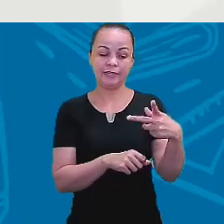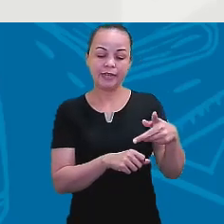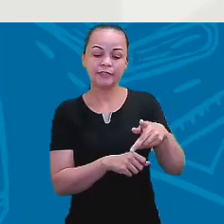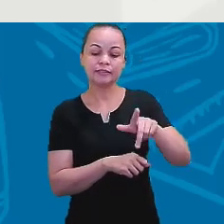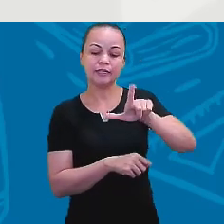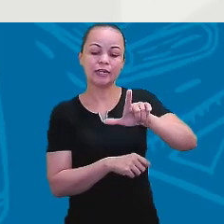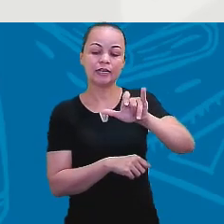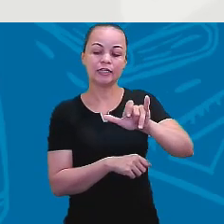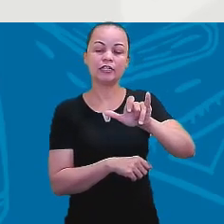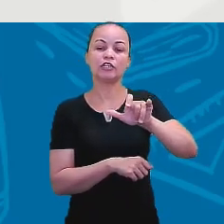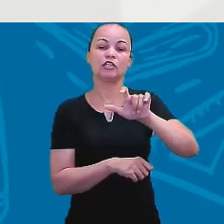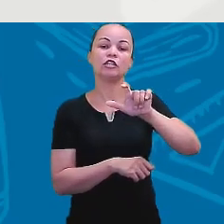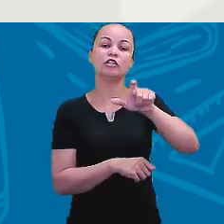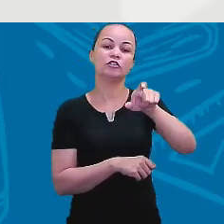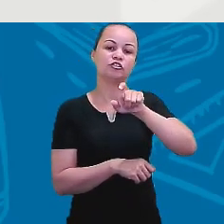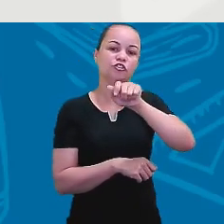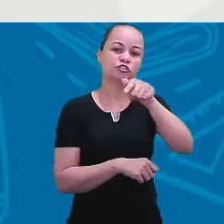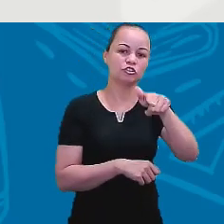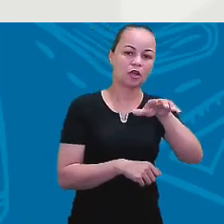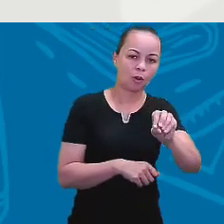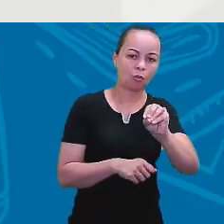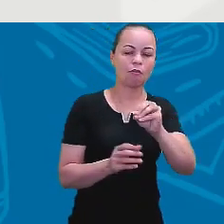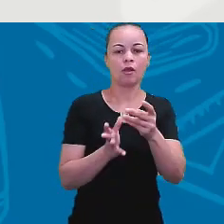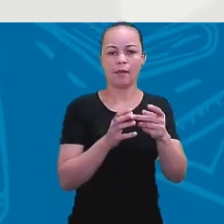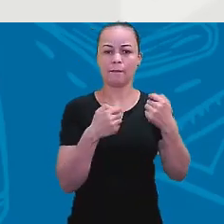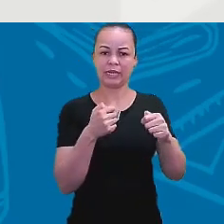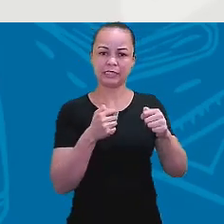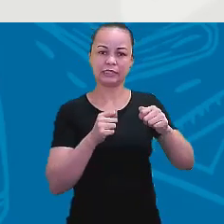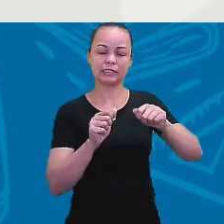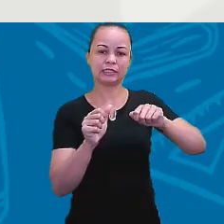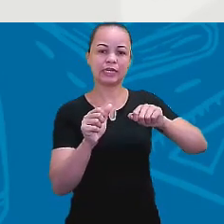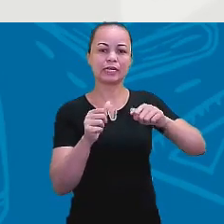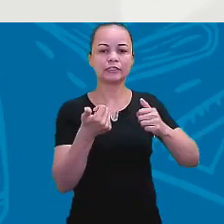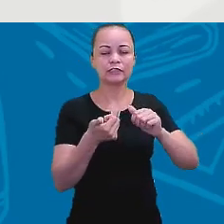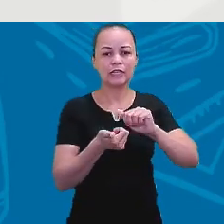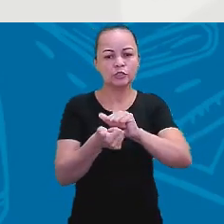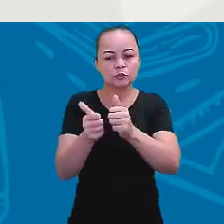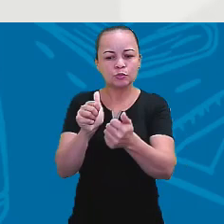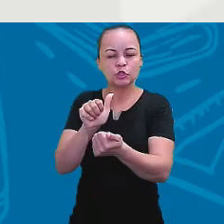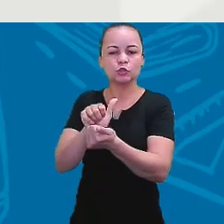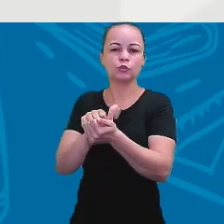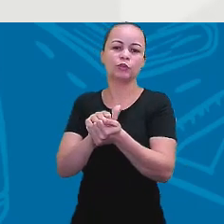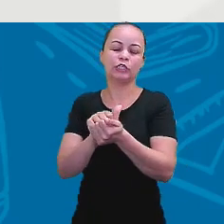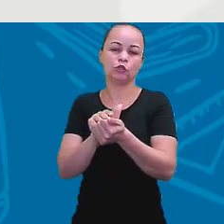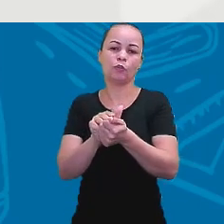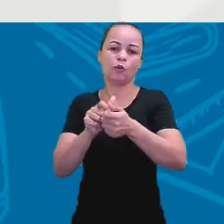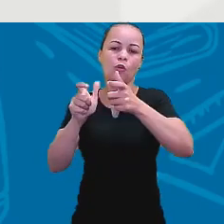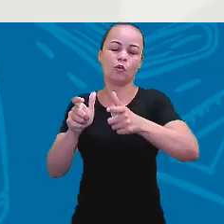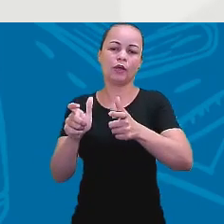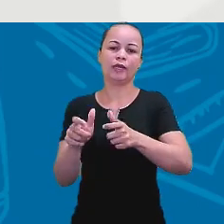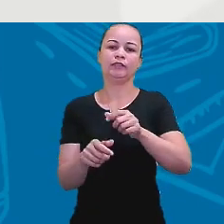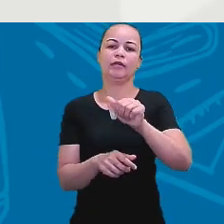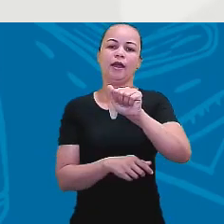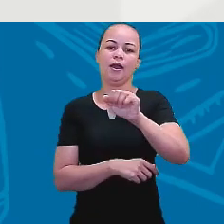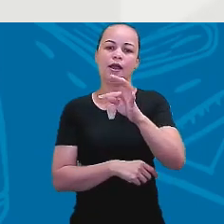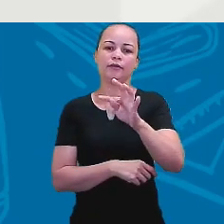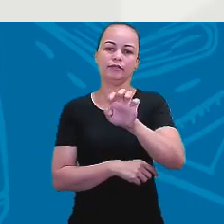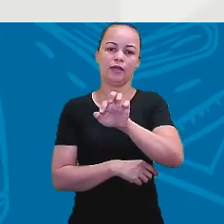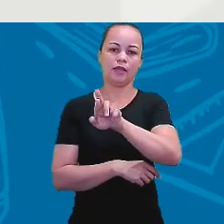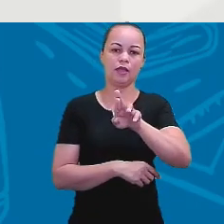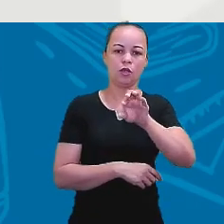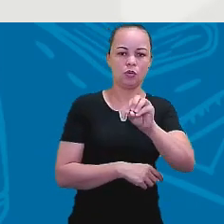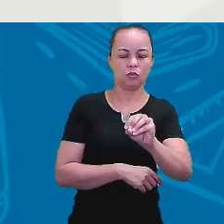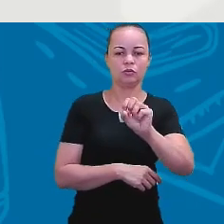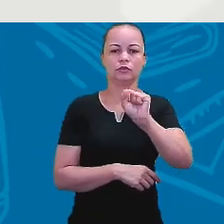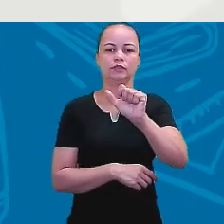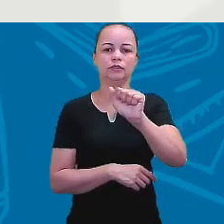ser substituídos gradativamente por aterros sanitários, tá certo? Que é uma outra forma,